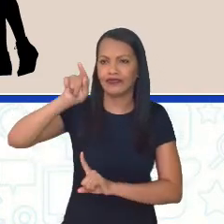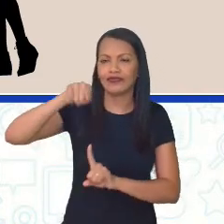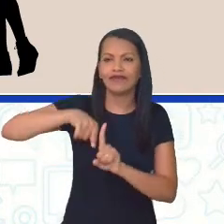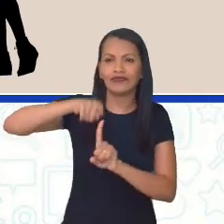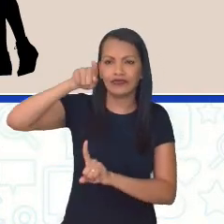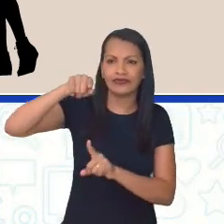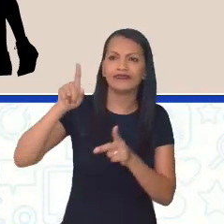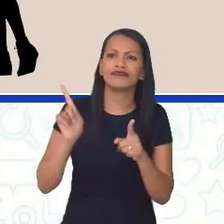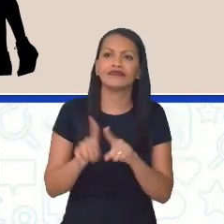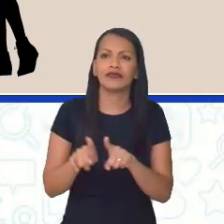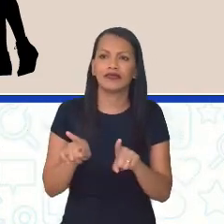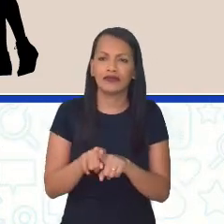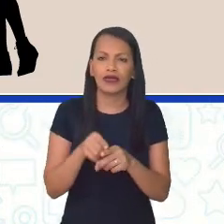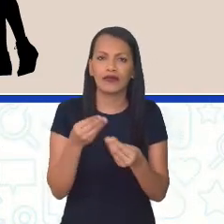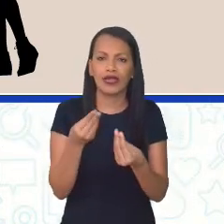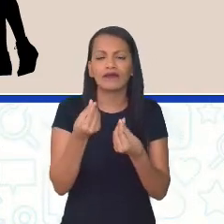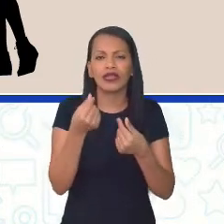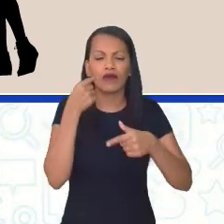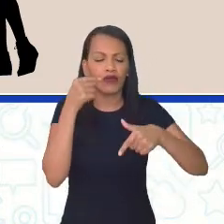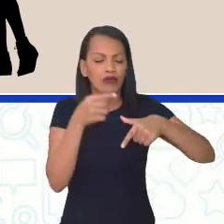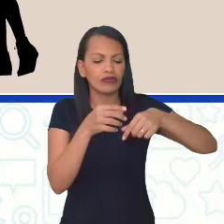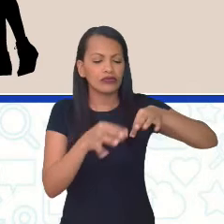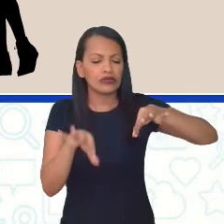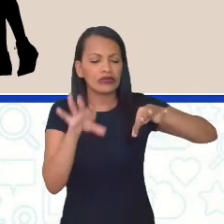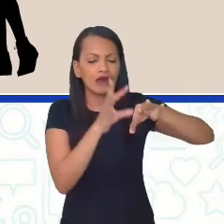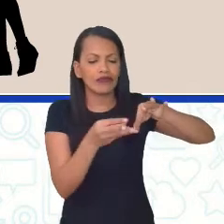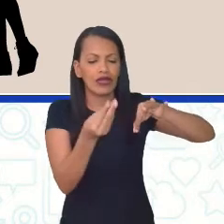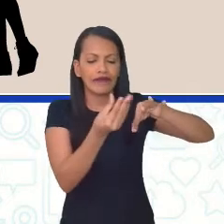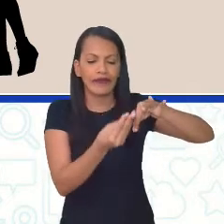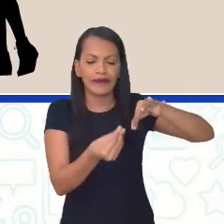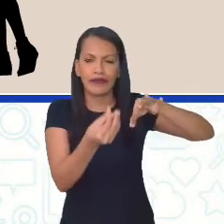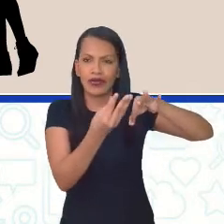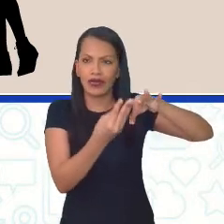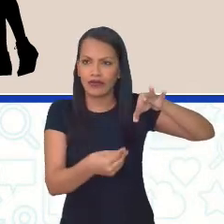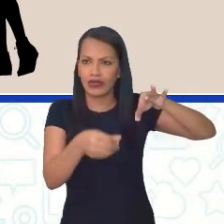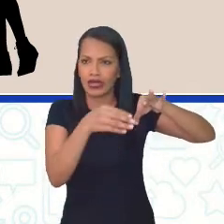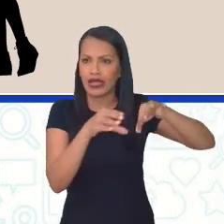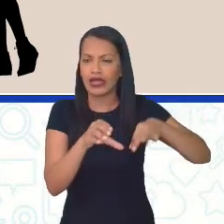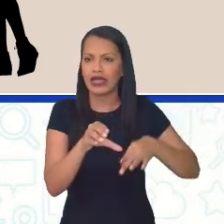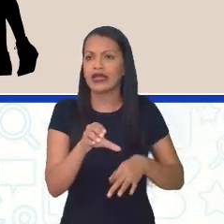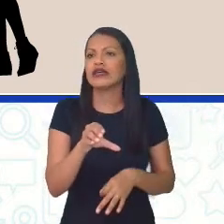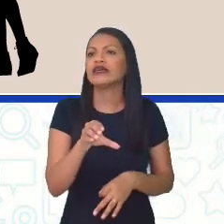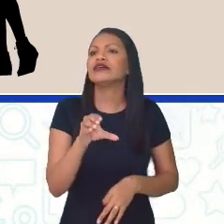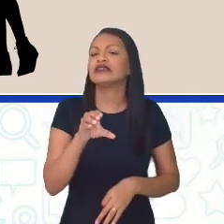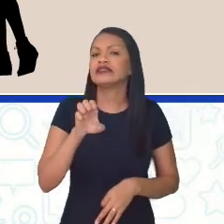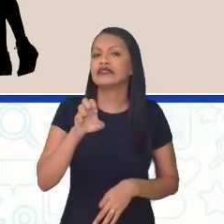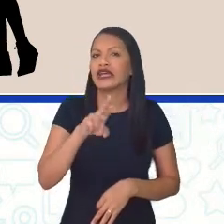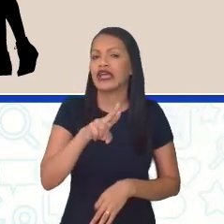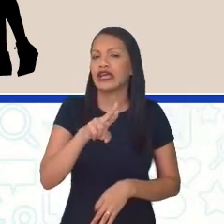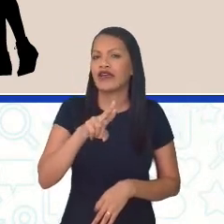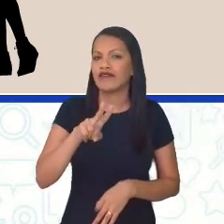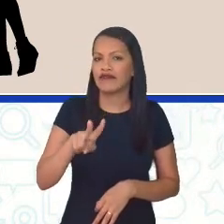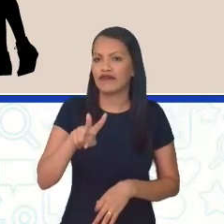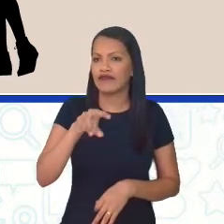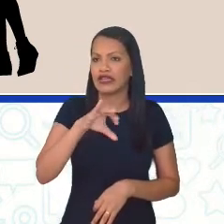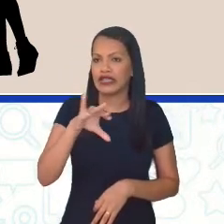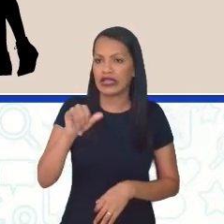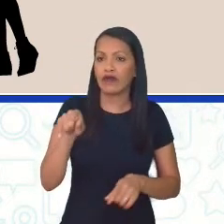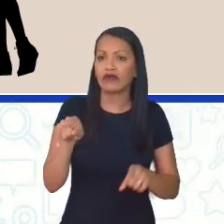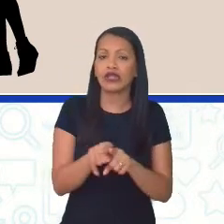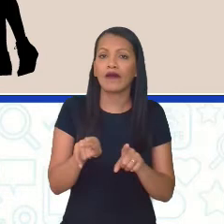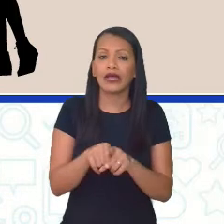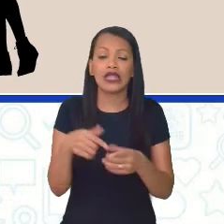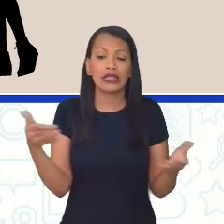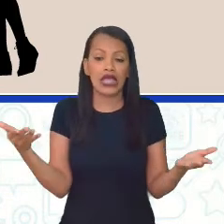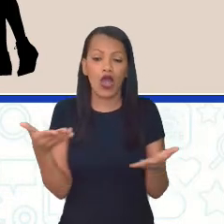muco cristalino. Então, após aquele muco, você só pode ter relação depois de 3 dias. E aí, o método do coito interrompido